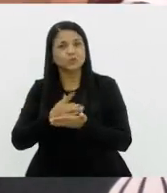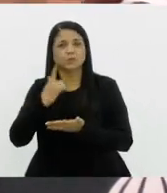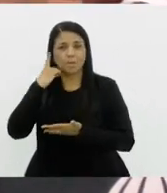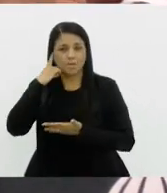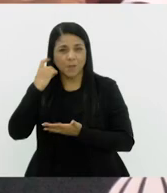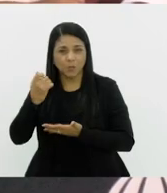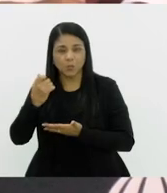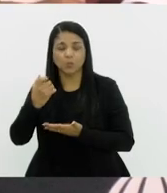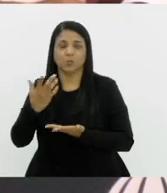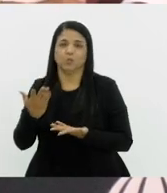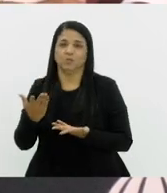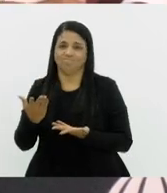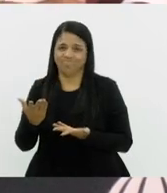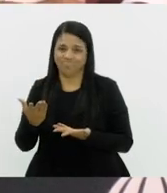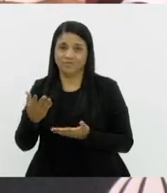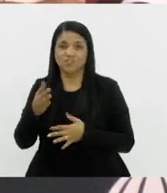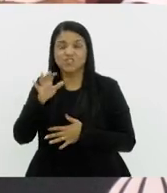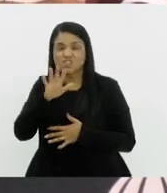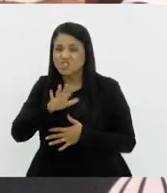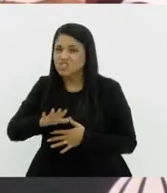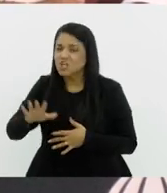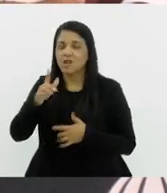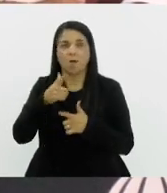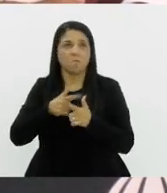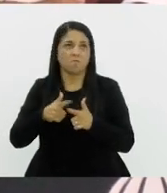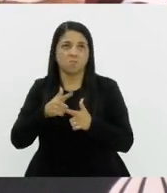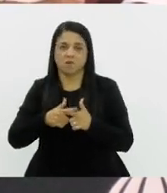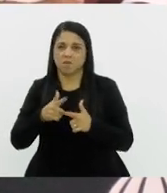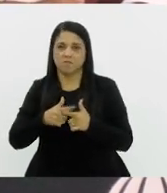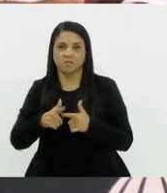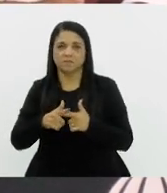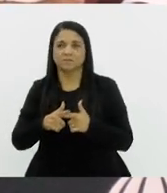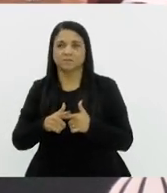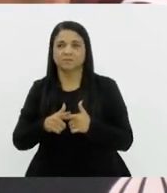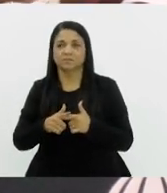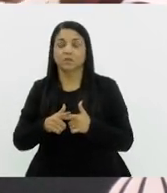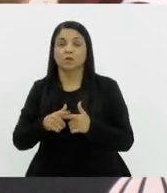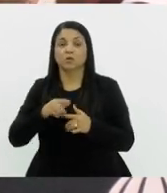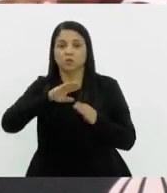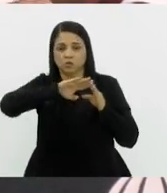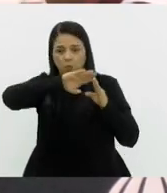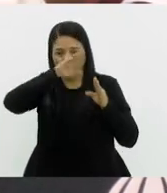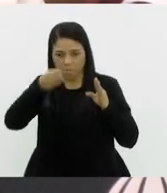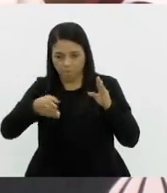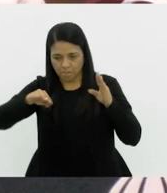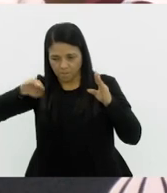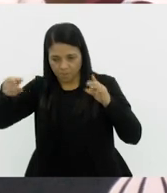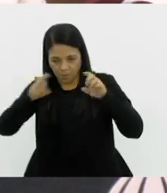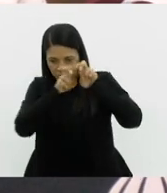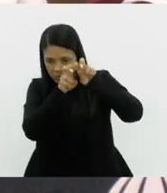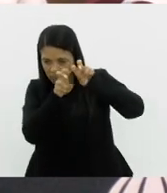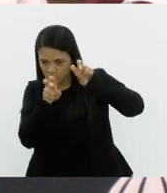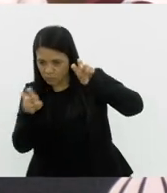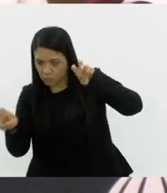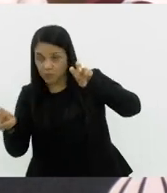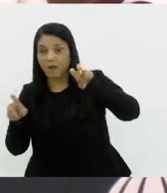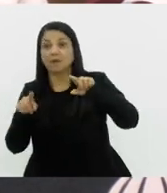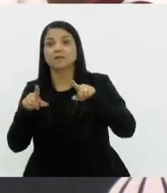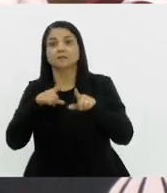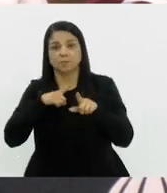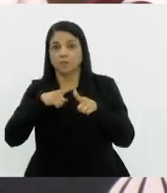questão inegável, é uma questão geral. Agora, no caso do Pão de Açúcar, temos a questão da segurança